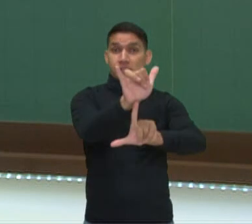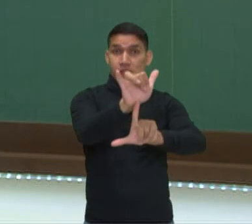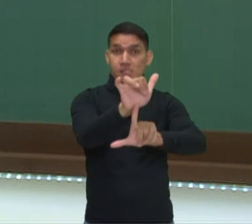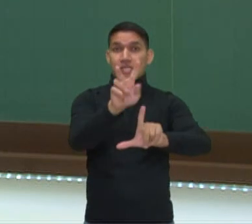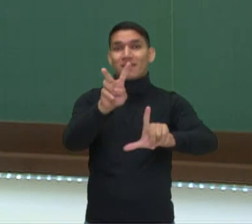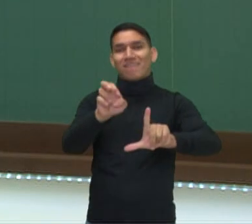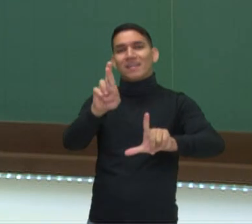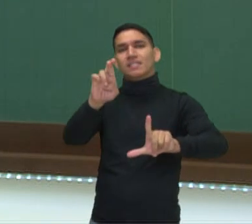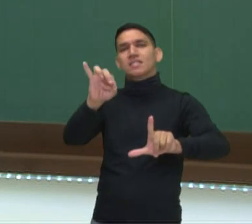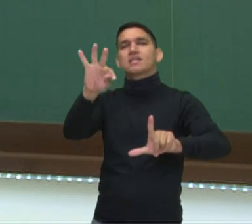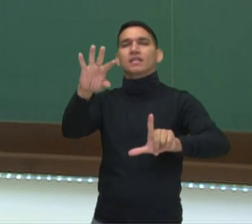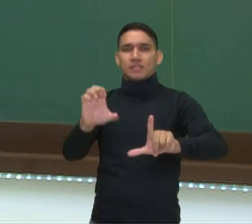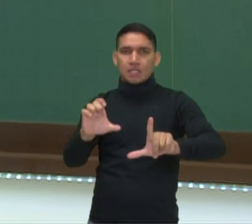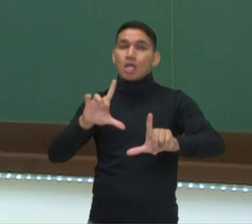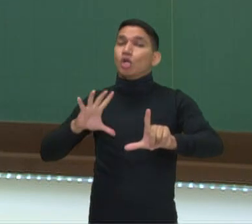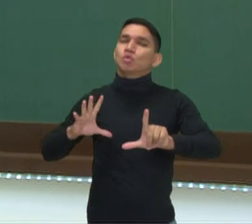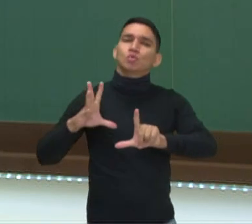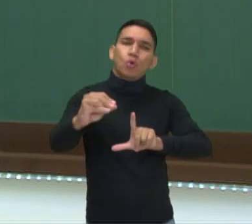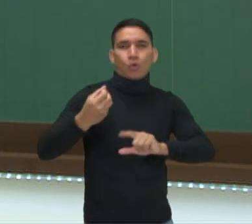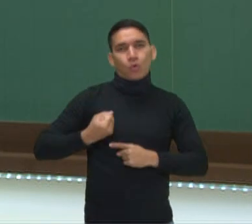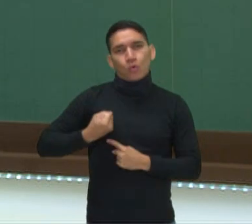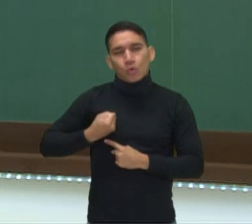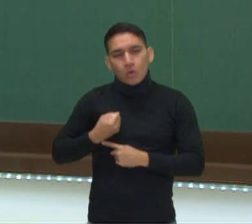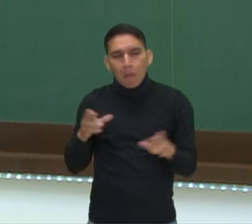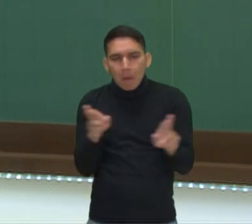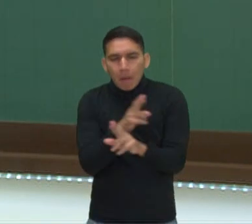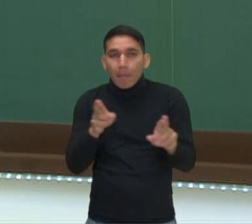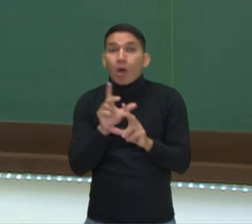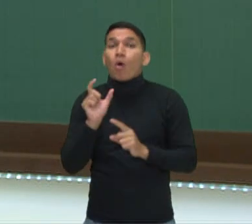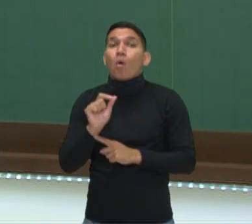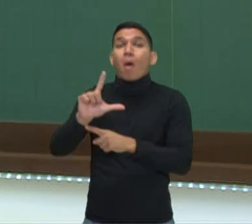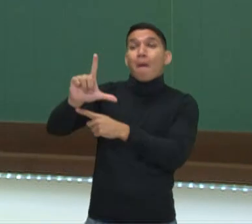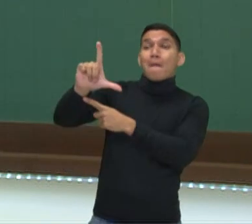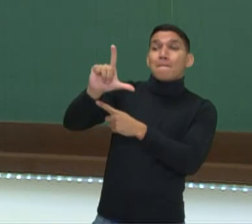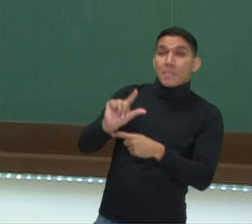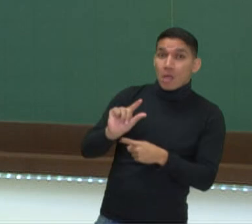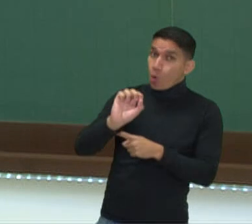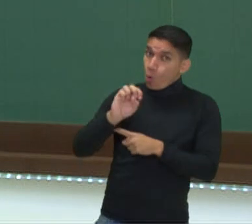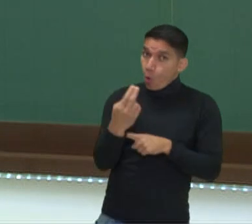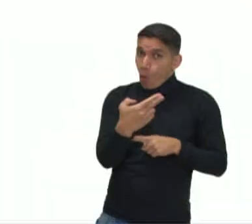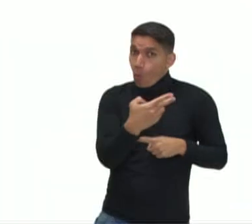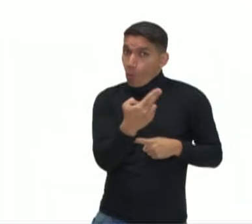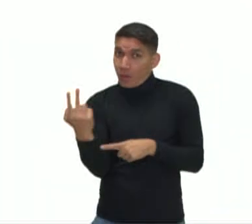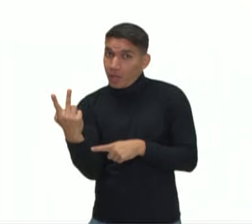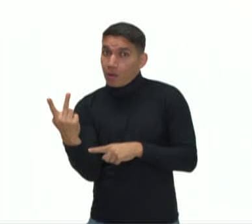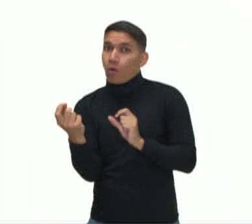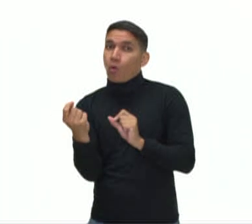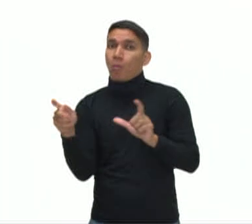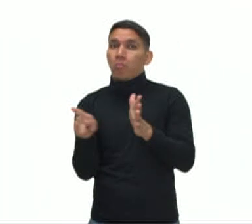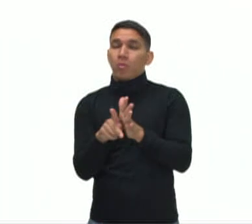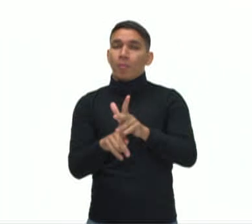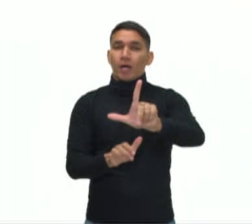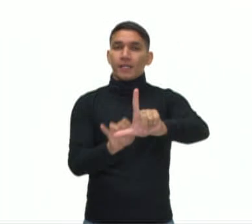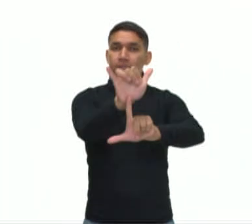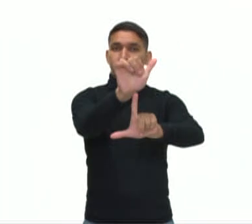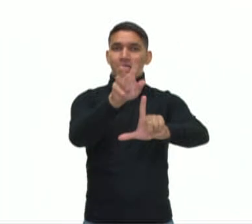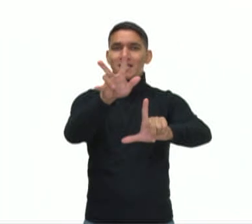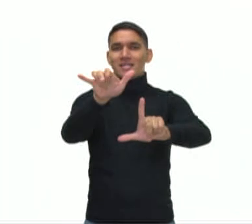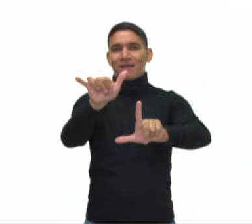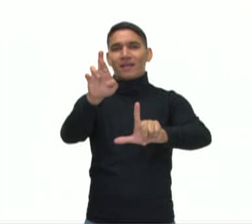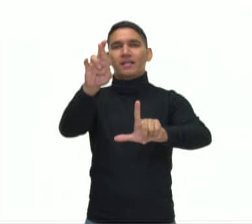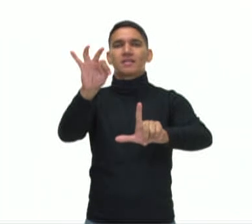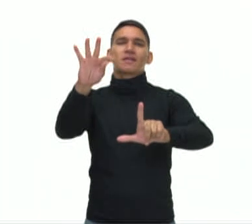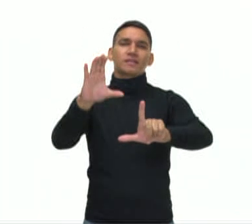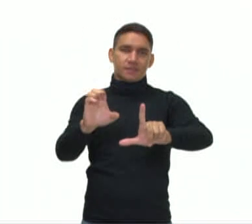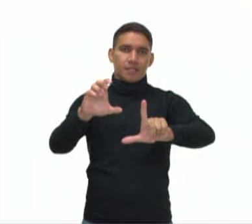vértice. São todos os valores menores ou igual que o meu y vértice, né? Então, a